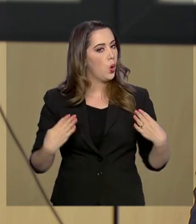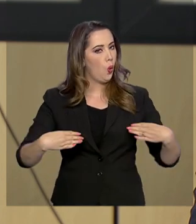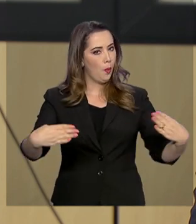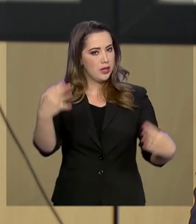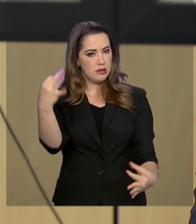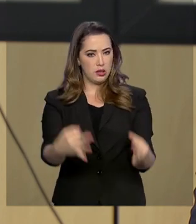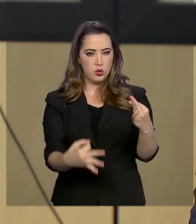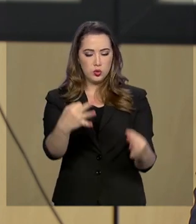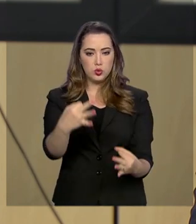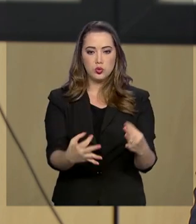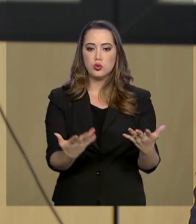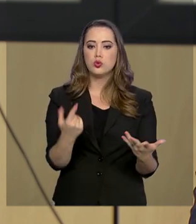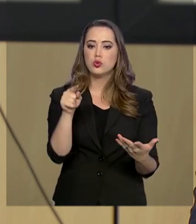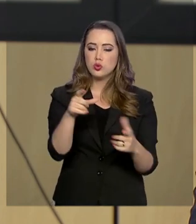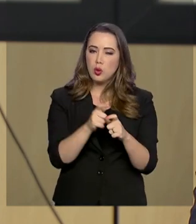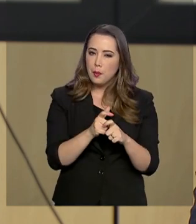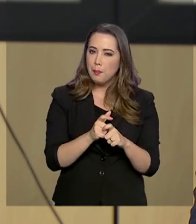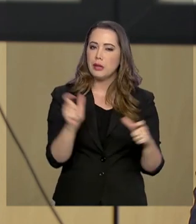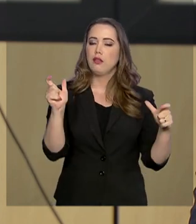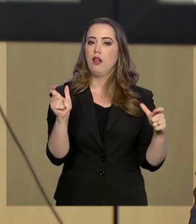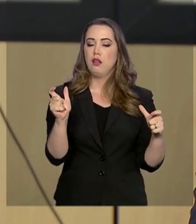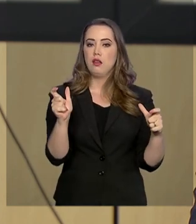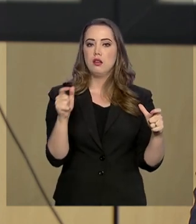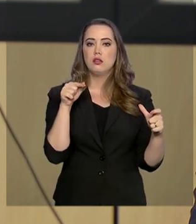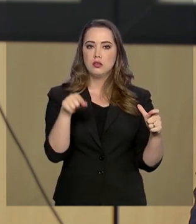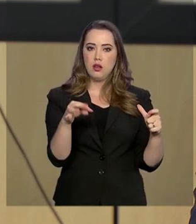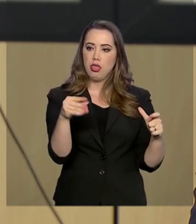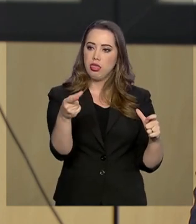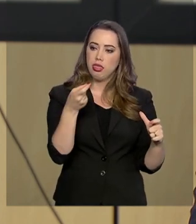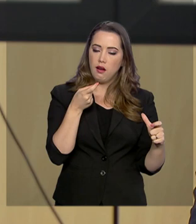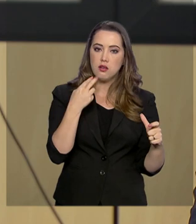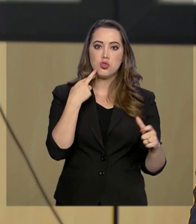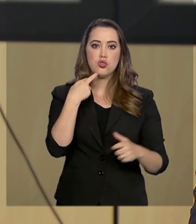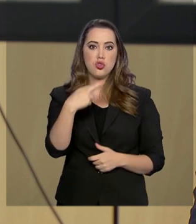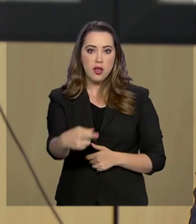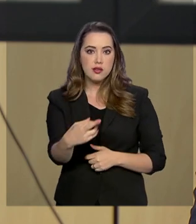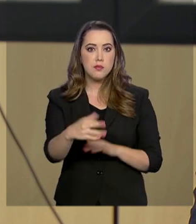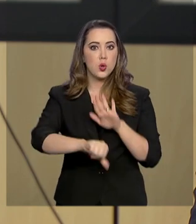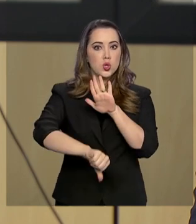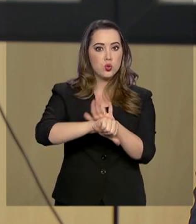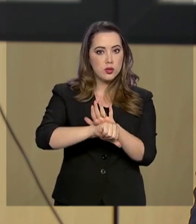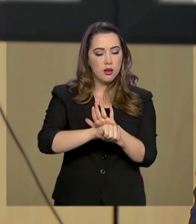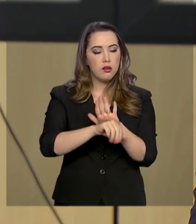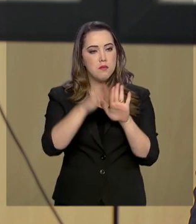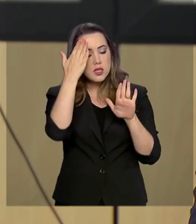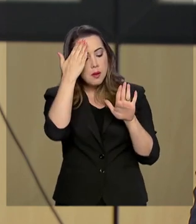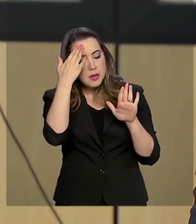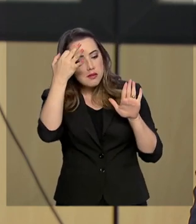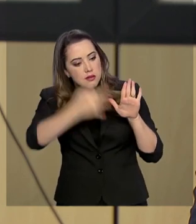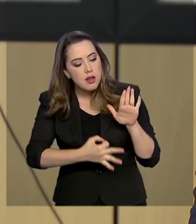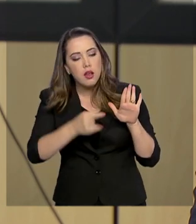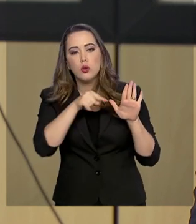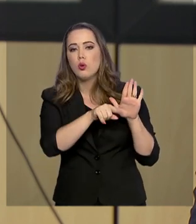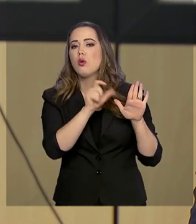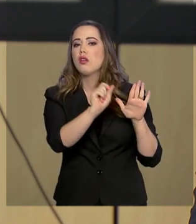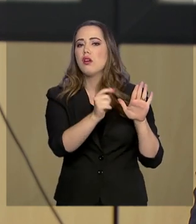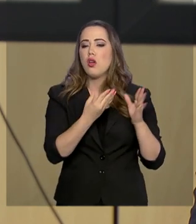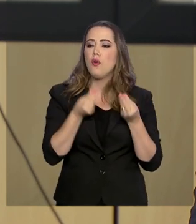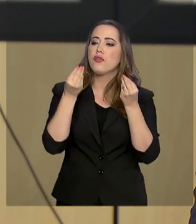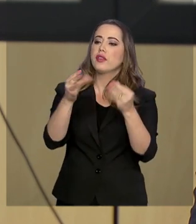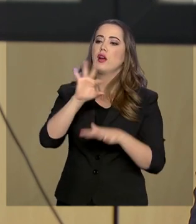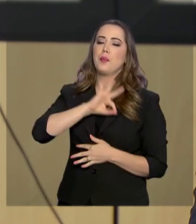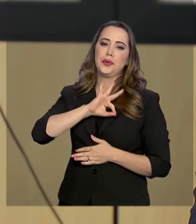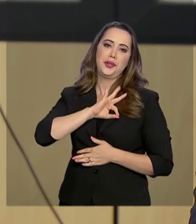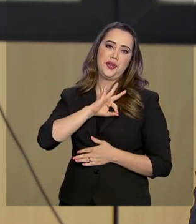com a intenção de aumentar a taxa de resolução dos crimes e deixar à disposição da polícia um